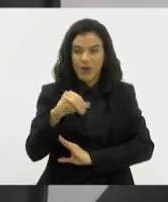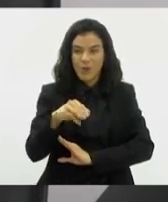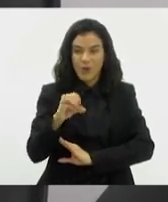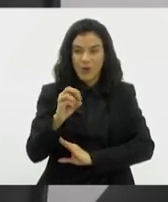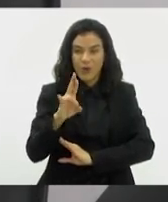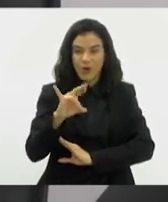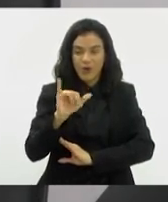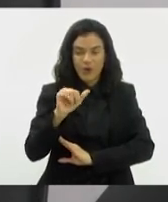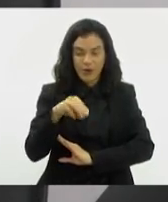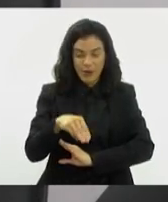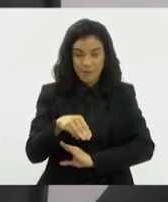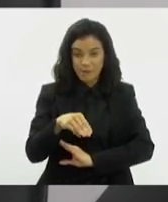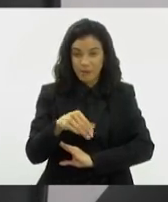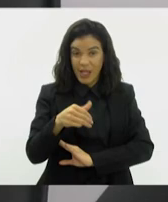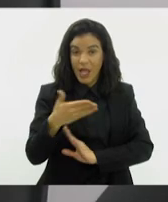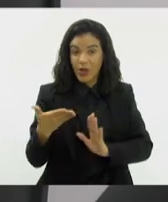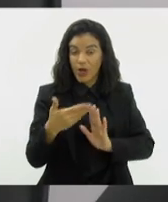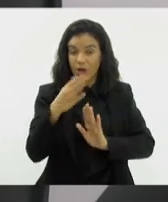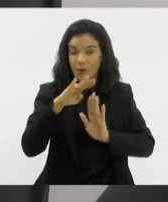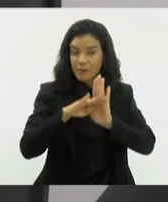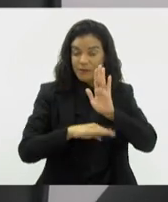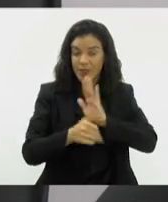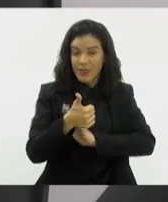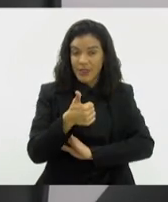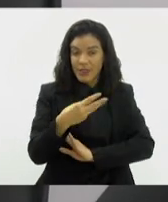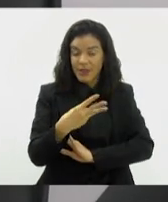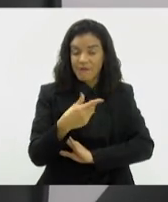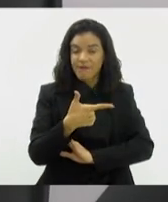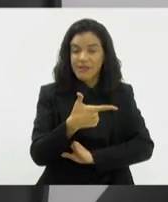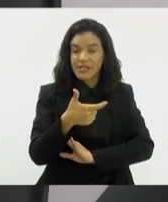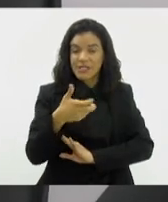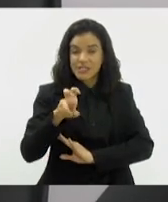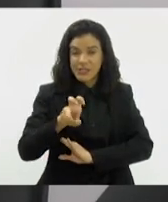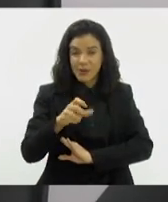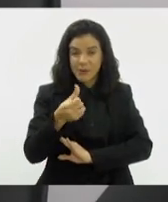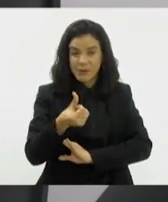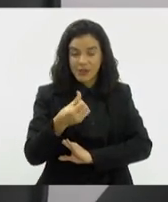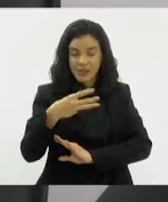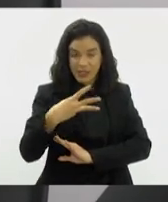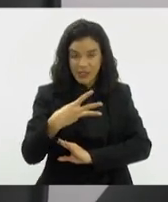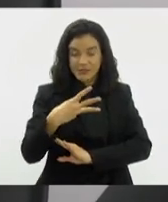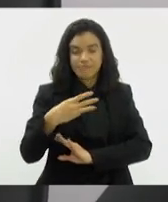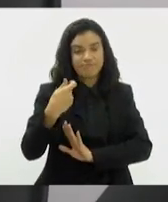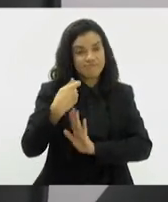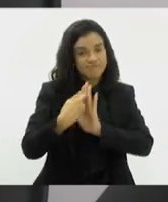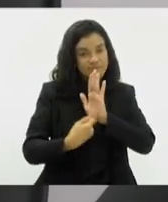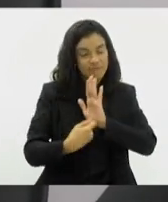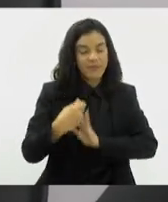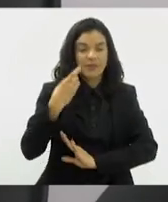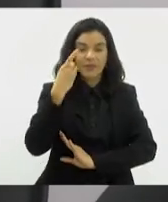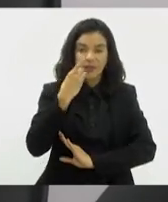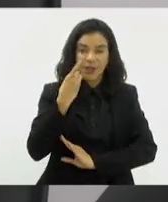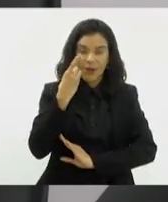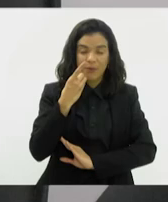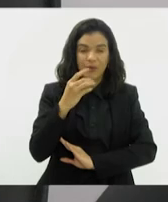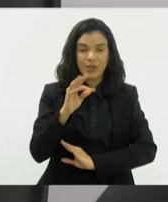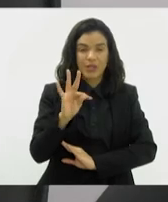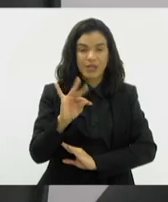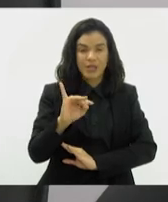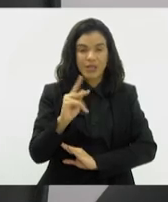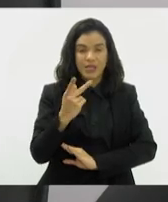Próximo é o 13º, projeto de lei 2563 de 23, de autoria do deputado